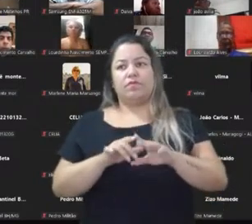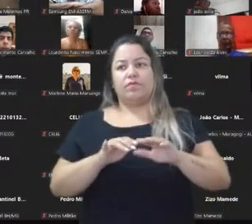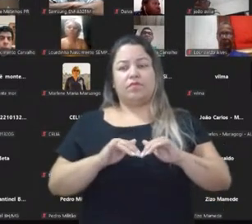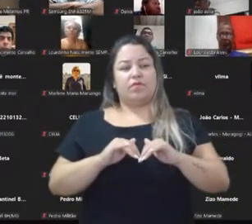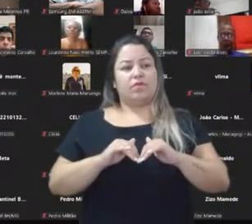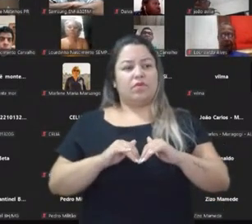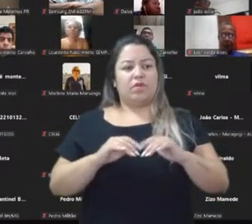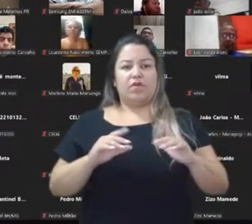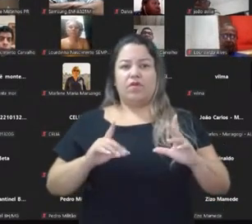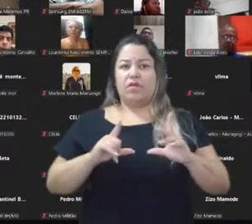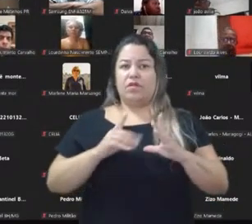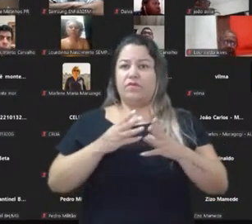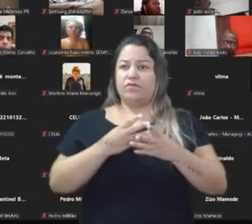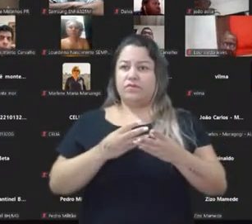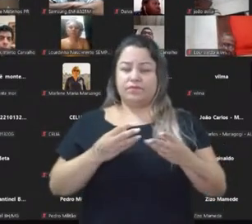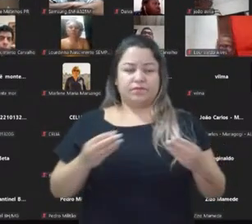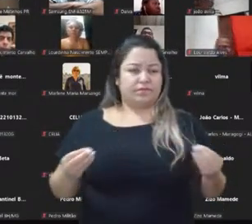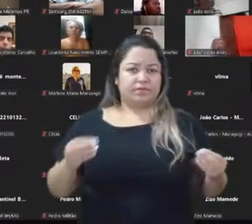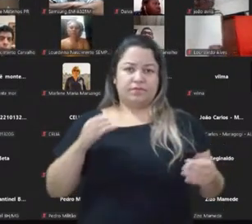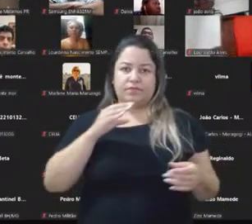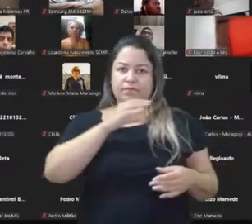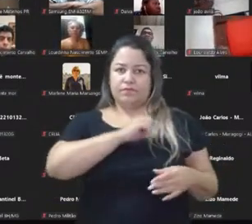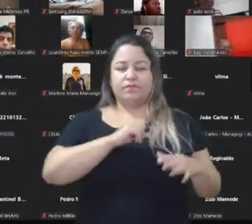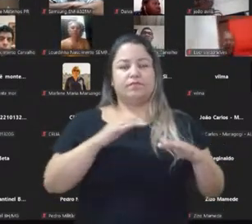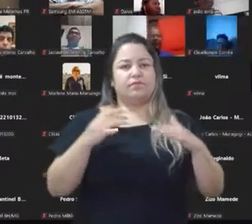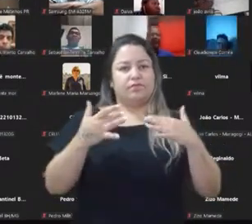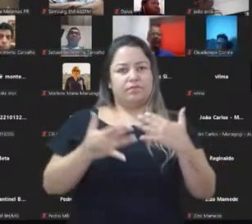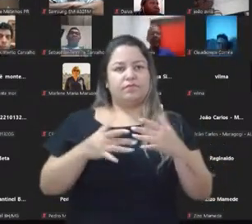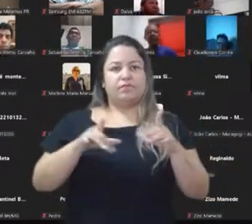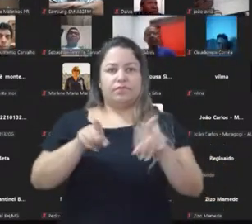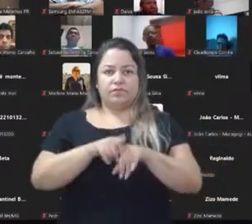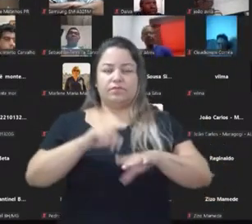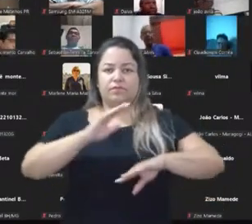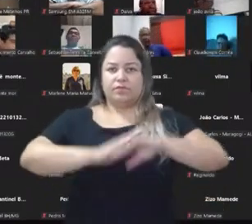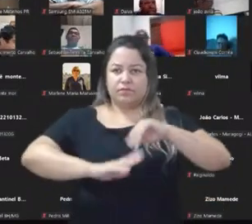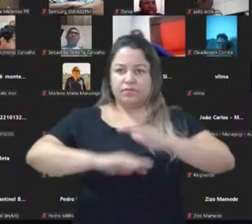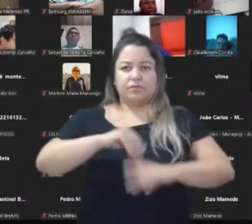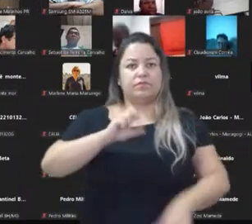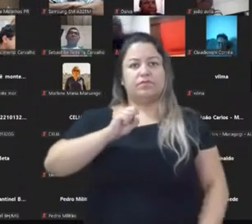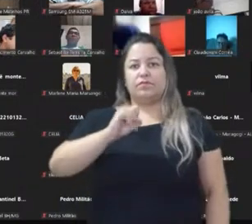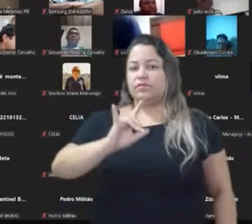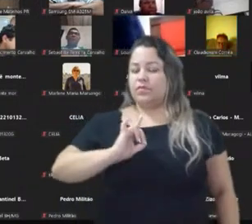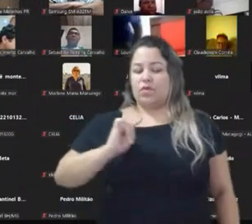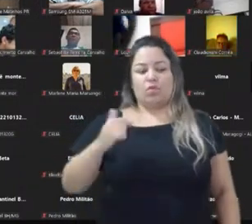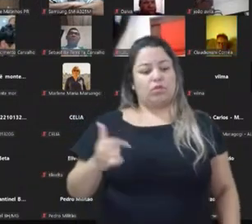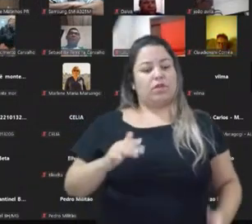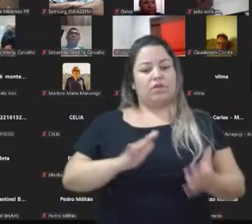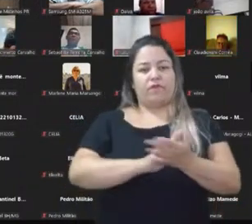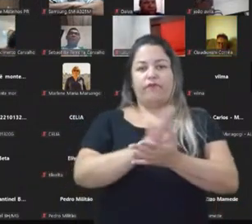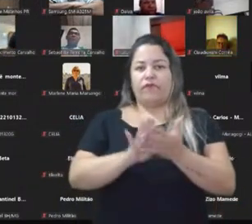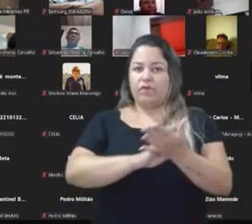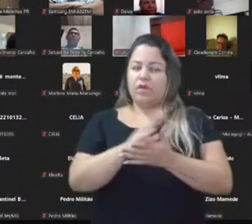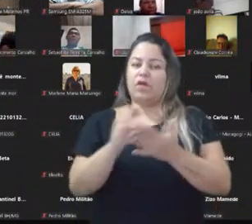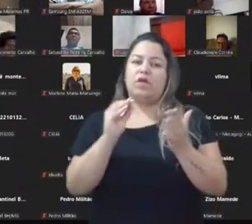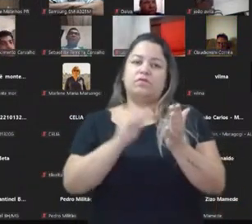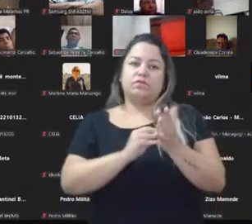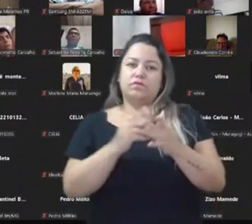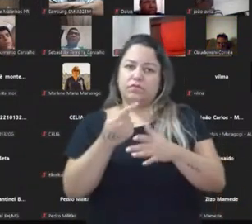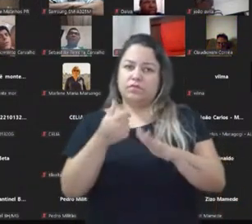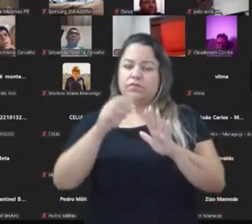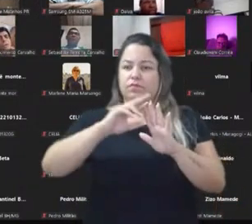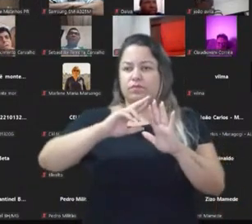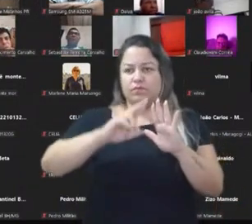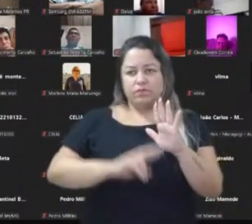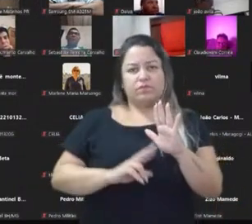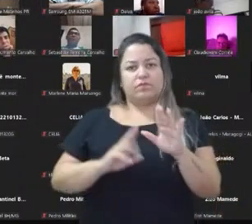diluir rápido né então e rede é muito posicionamento então se você não tem e acho que isso falta um pouco a gente falou da regulamentação das